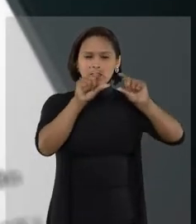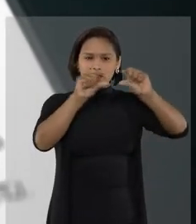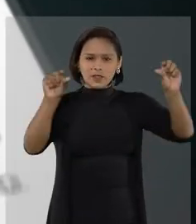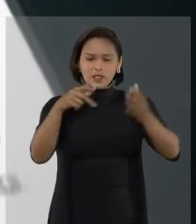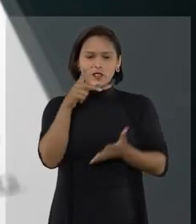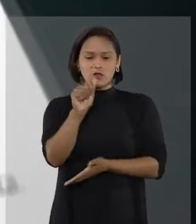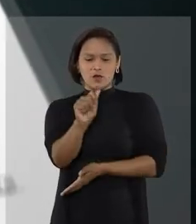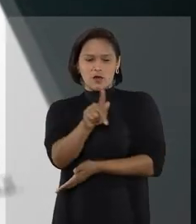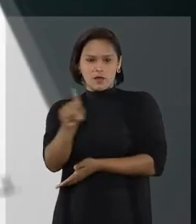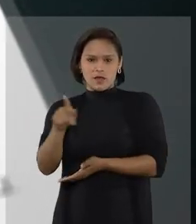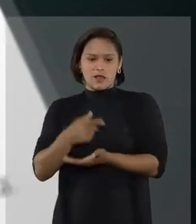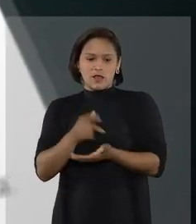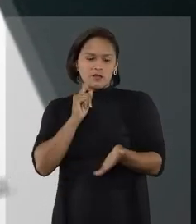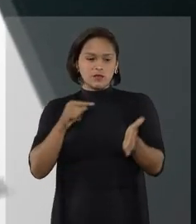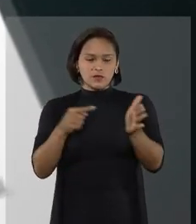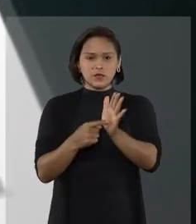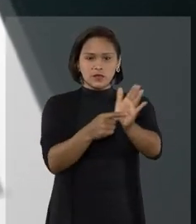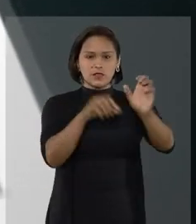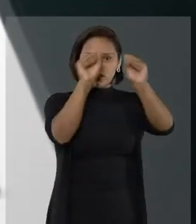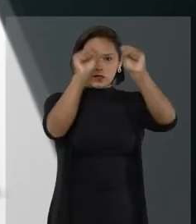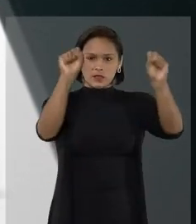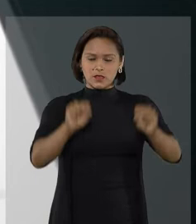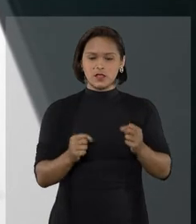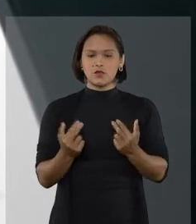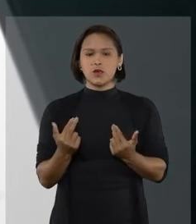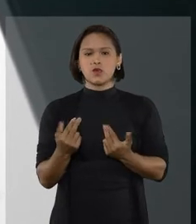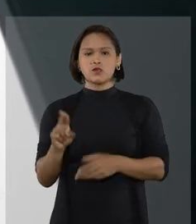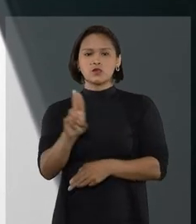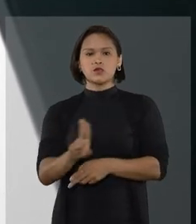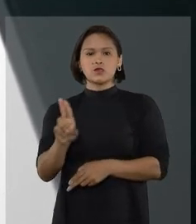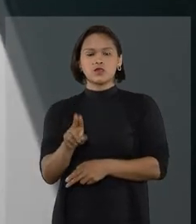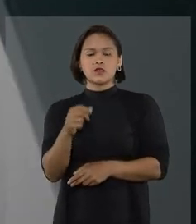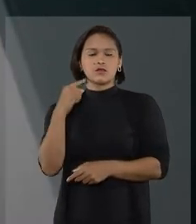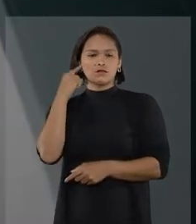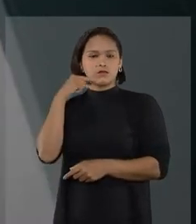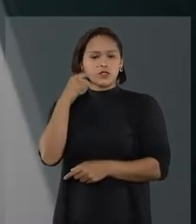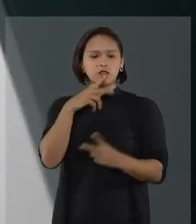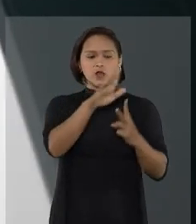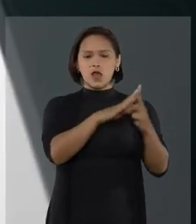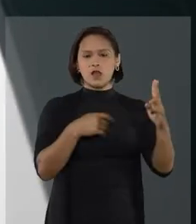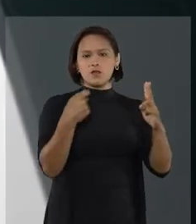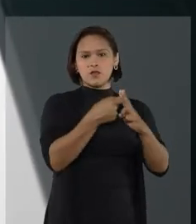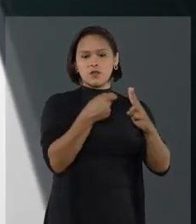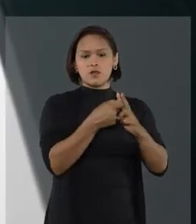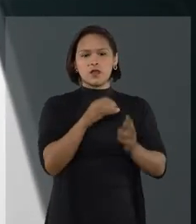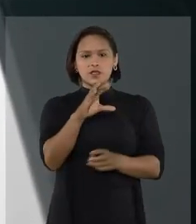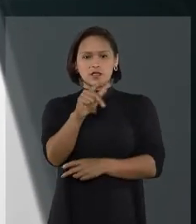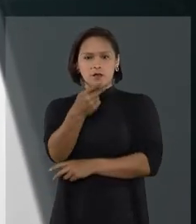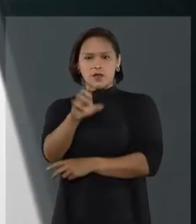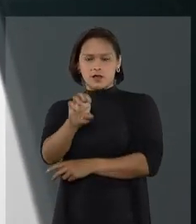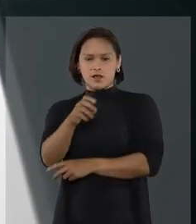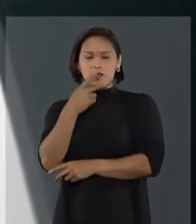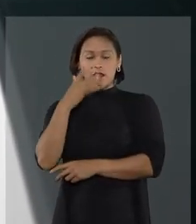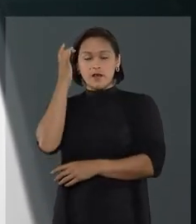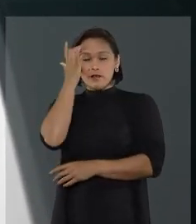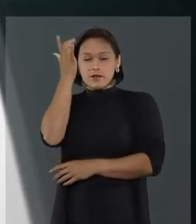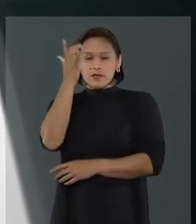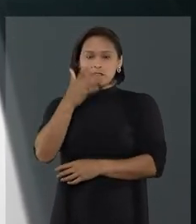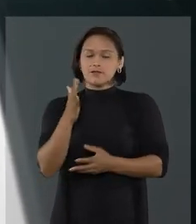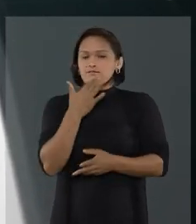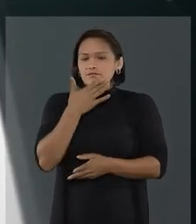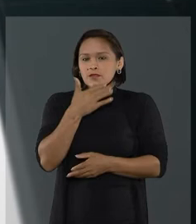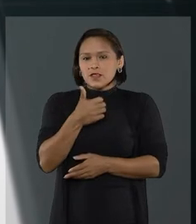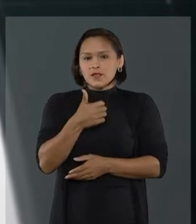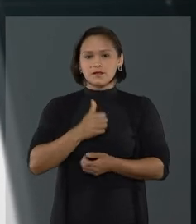Já a navegação no aplicativo com autenticação no sistema, usando o mesmo login de advogado ou de ente público da CPE, as